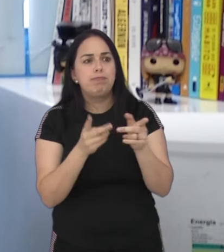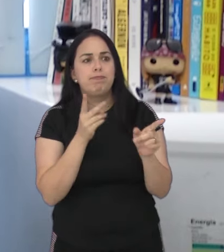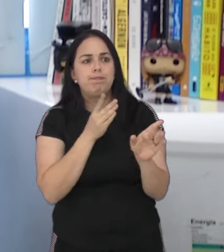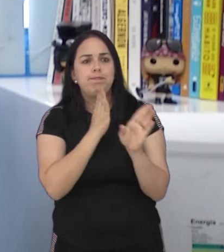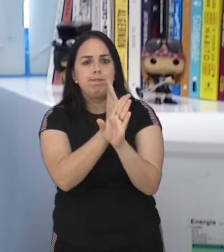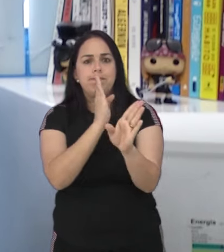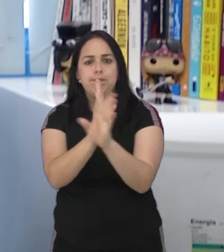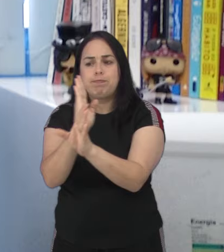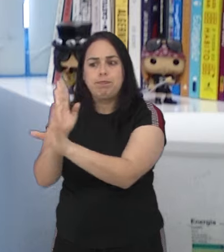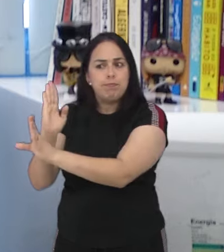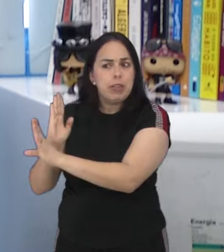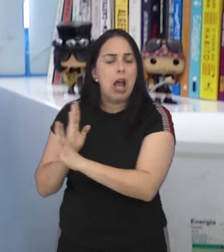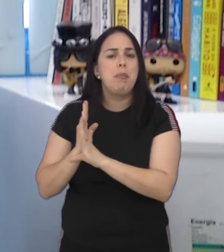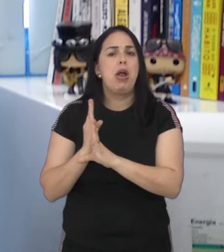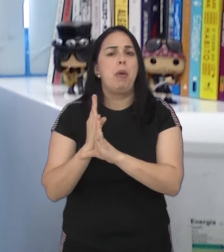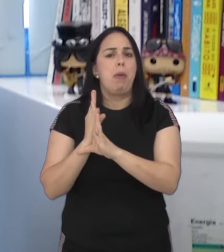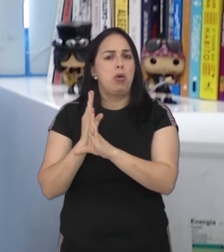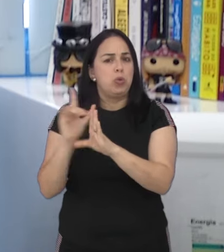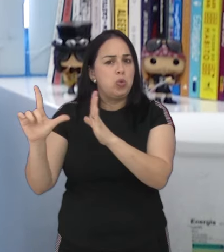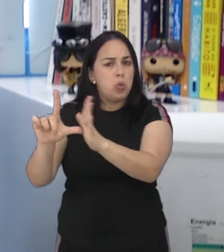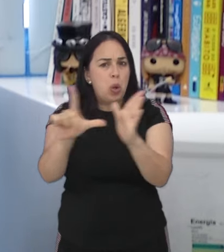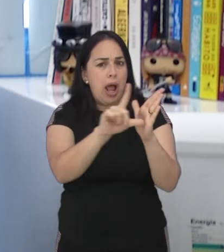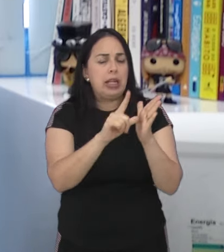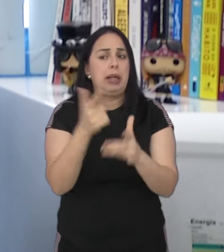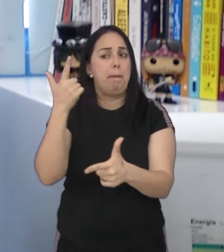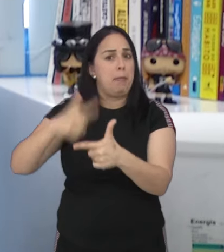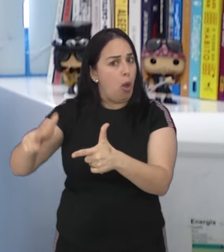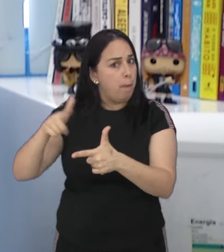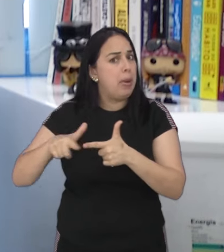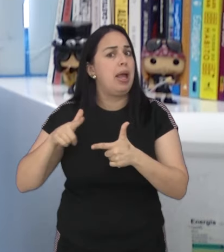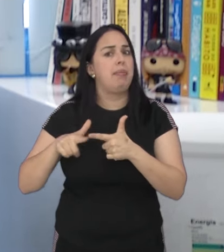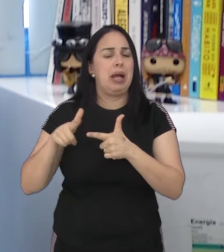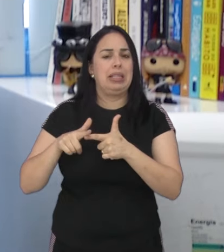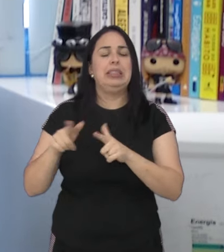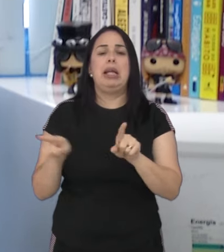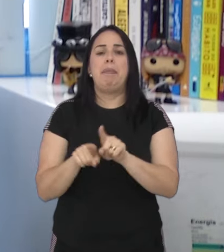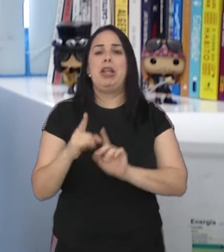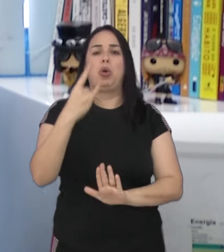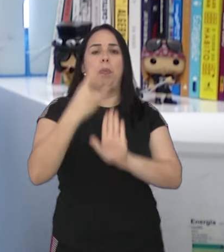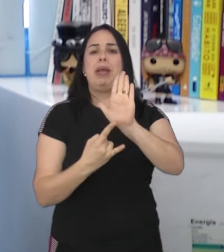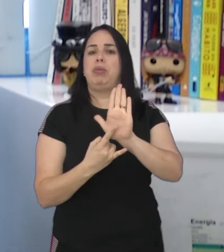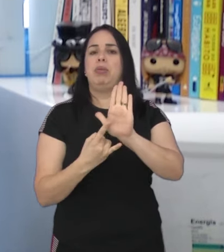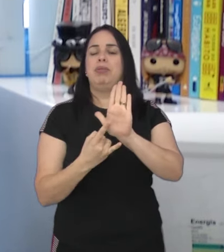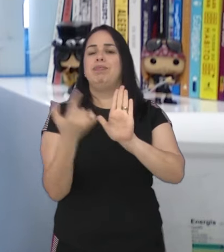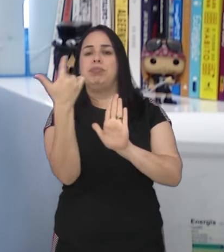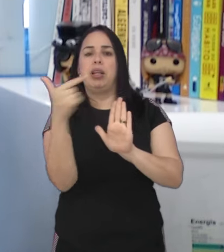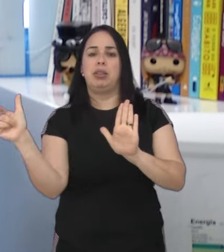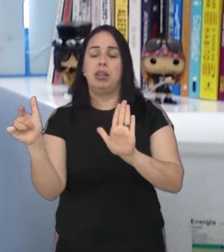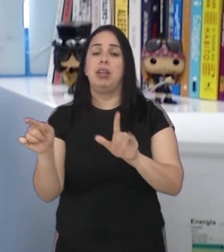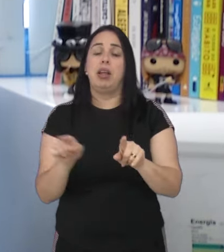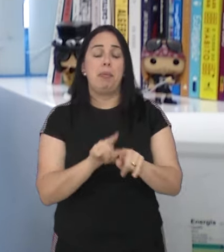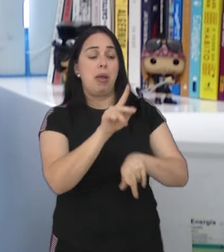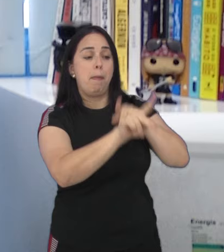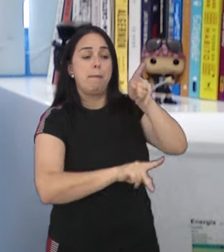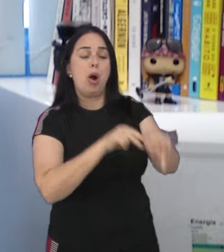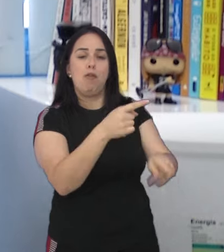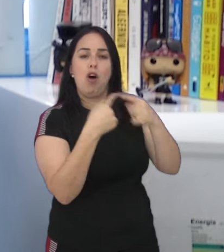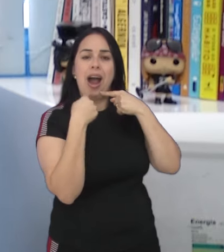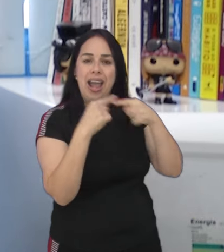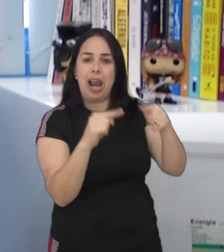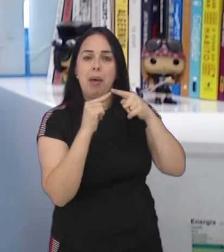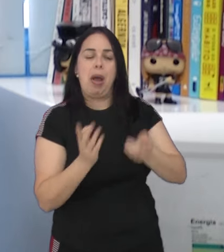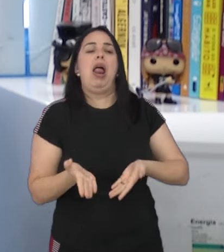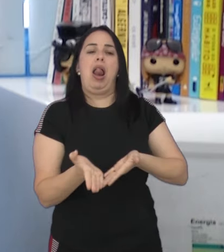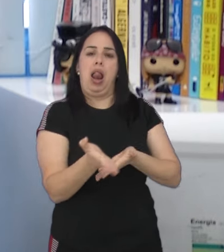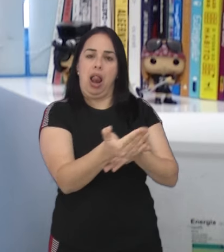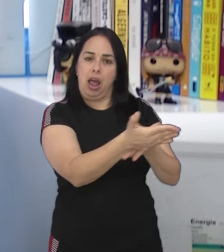muitos locais que estão dando problemas funcionando de maneira irregular e também nós acolhemos demandas de reclamação e denúncia